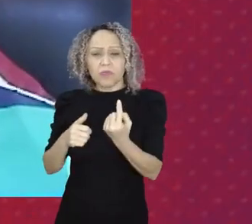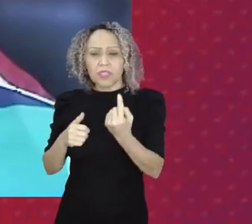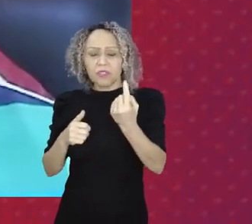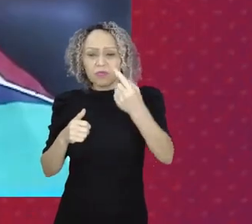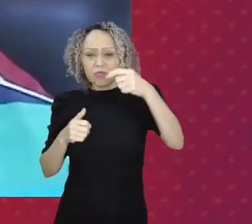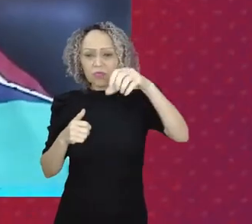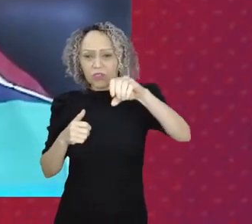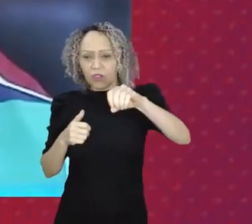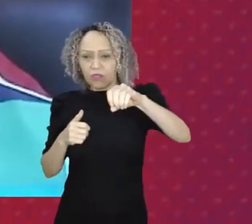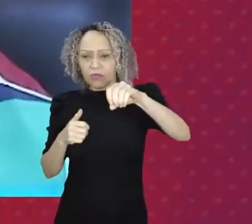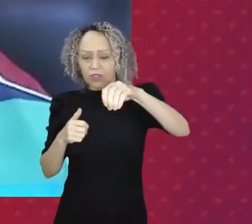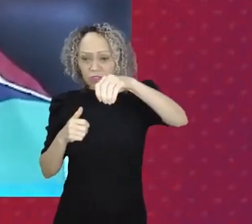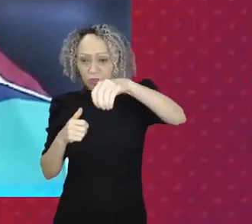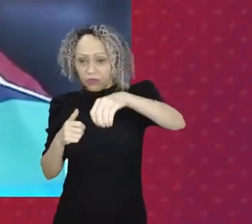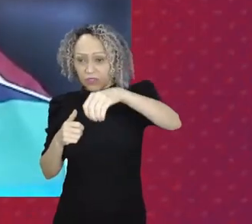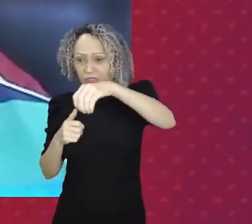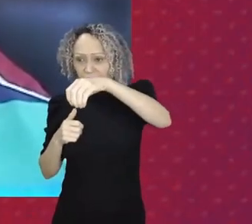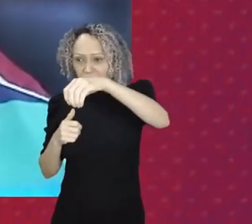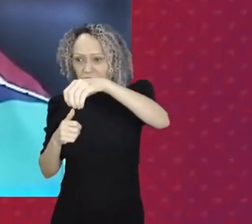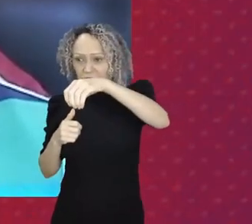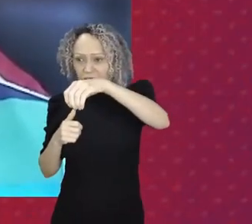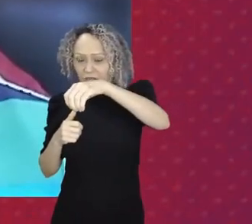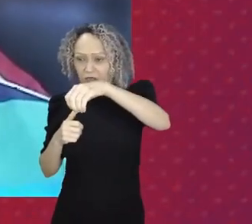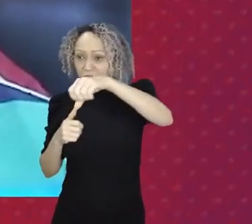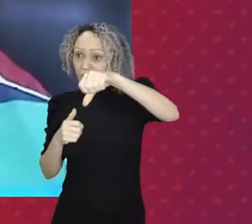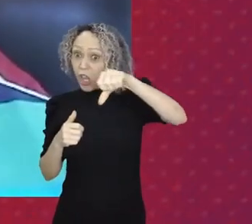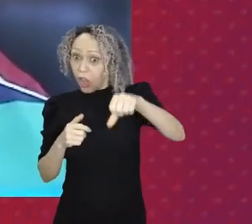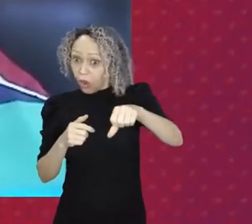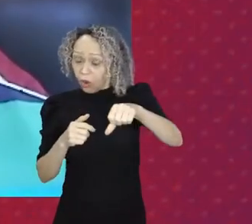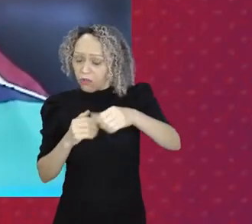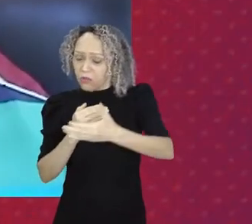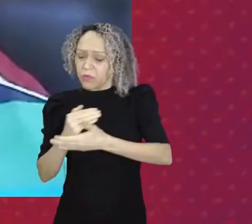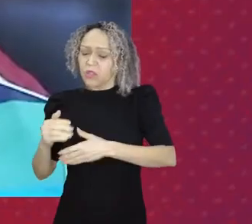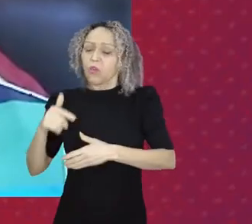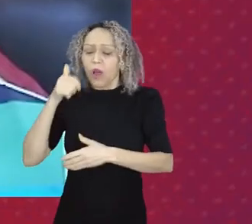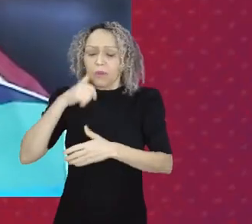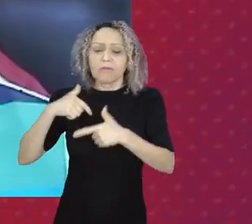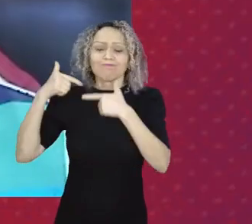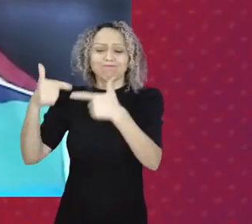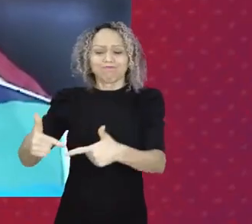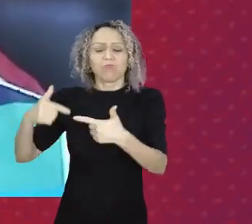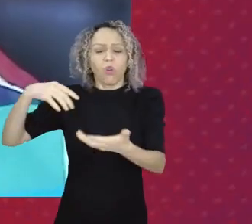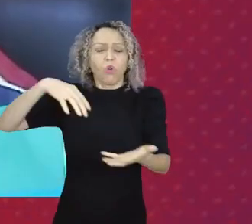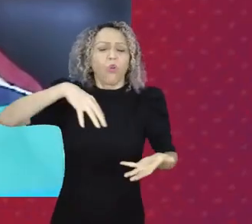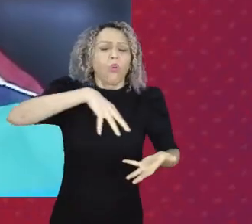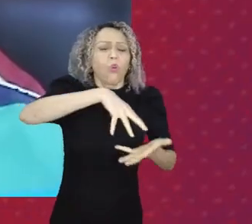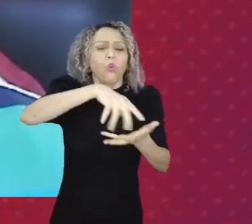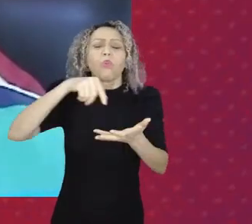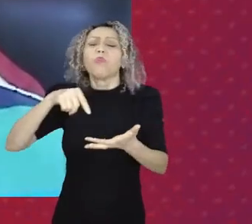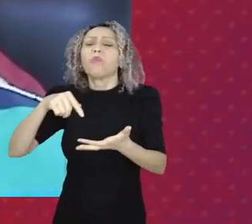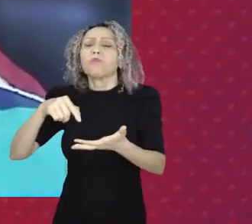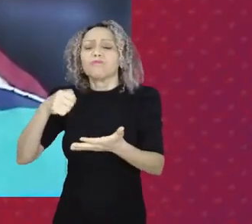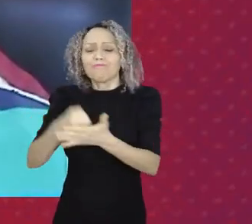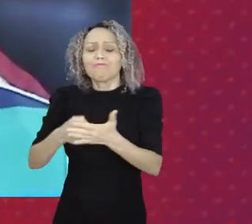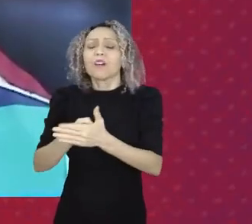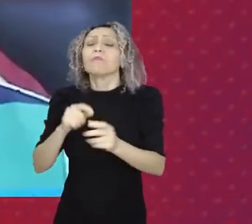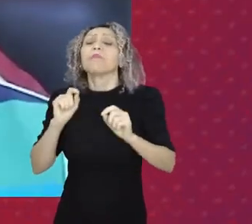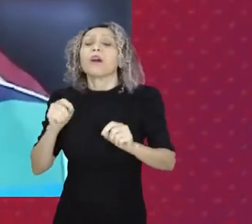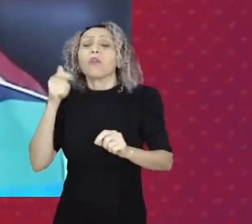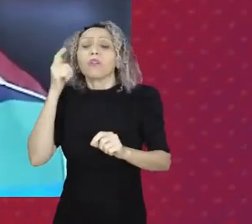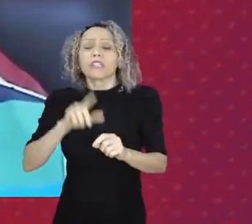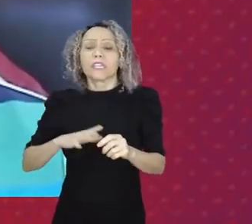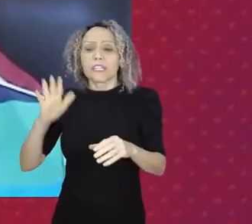1909, que foram as lutas femininas por melhores condições de vida e trabalho e pelo direito a voto.